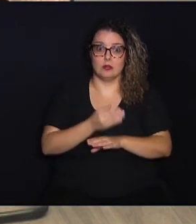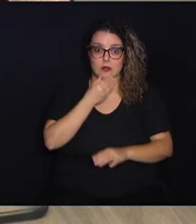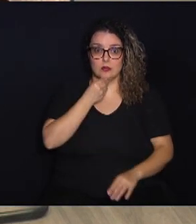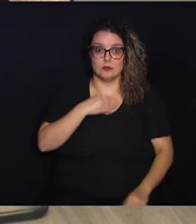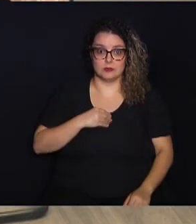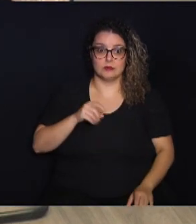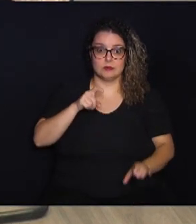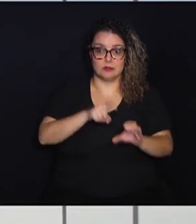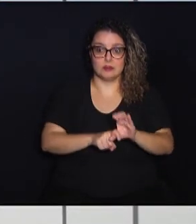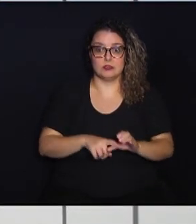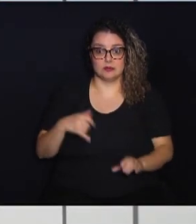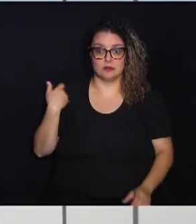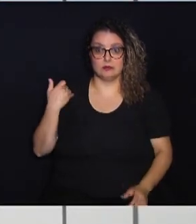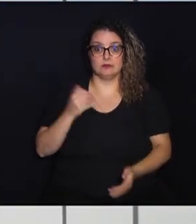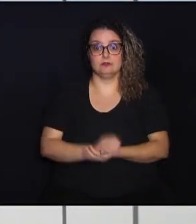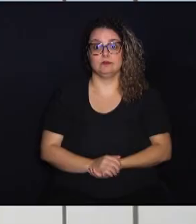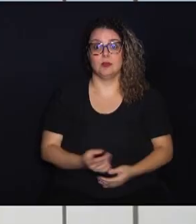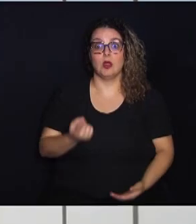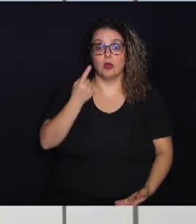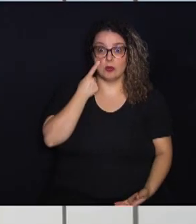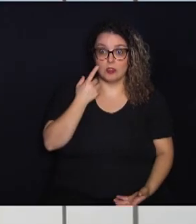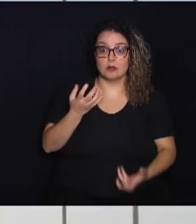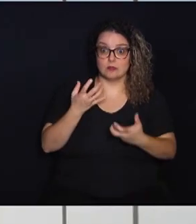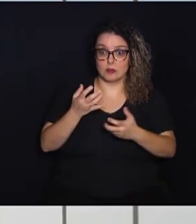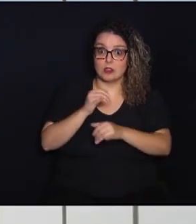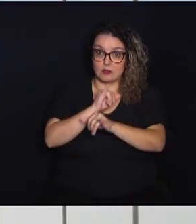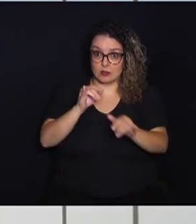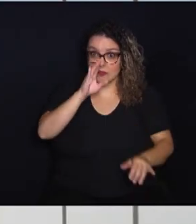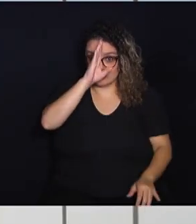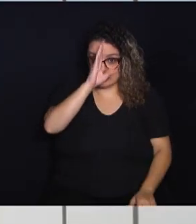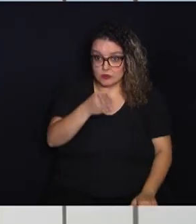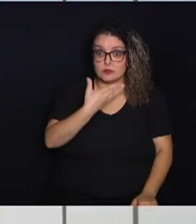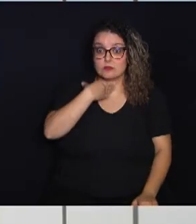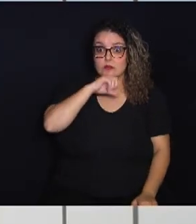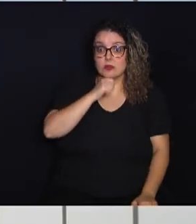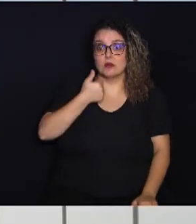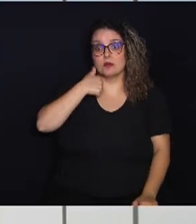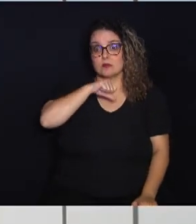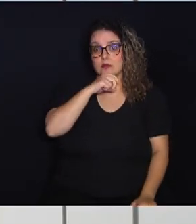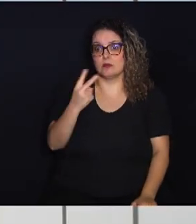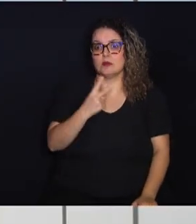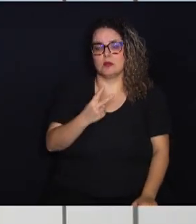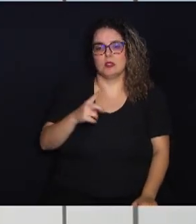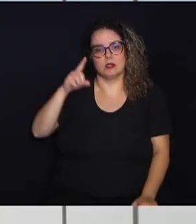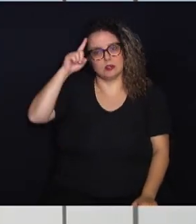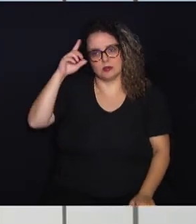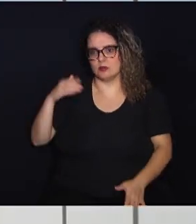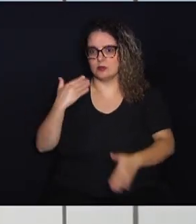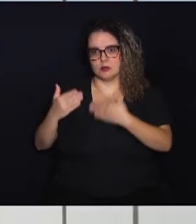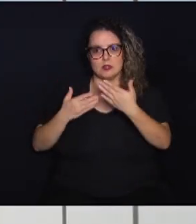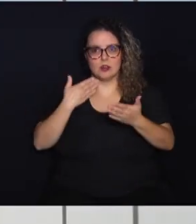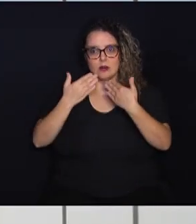idade. Olha, eu queria falar realmente diretamente com os pais. Eu falo com pais